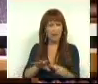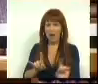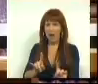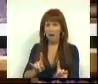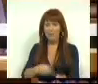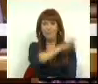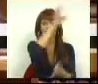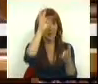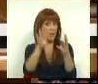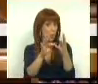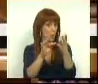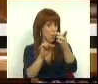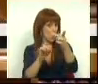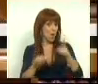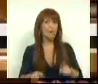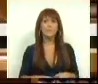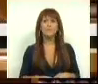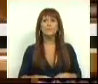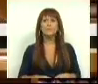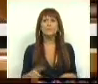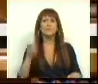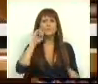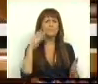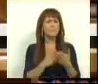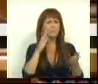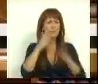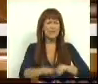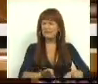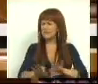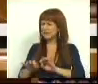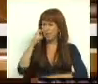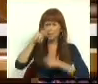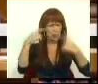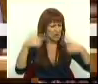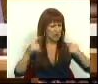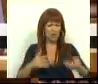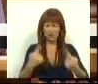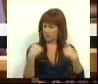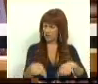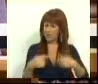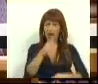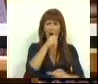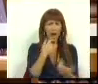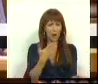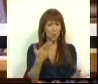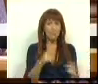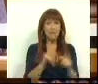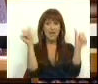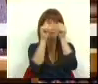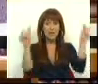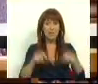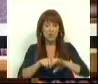matéria. Em quarto lugar, a garantia do acesso universal das populações ao abastecimento de água e a sistemas